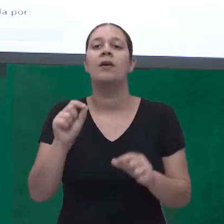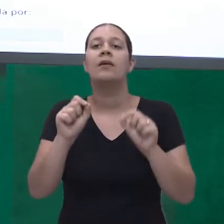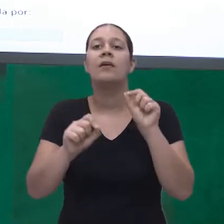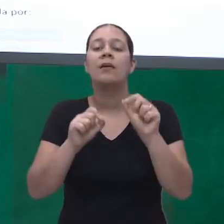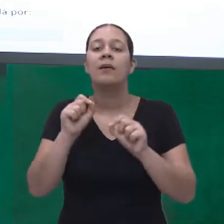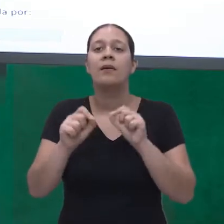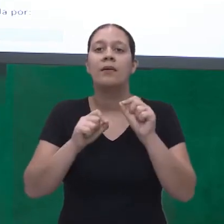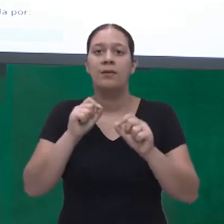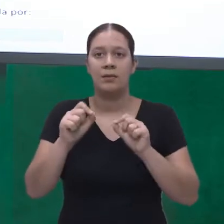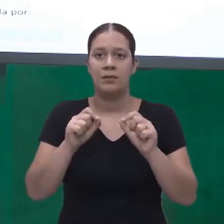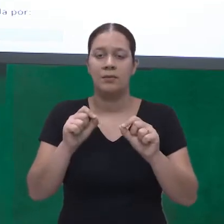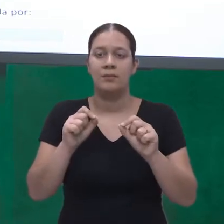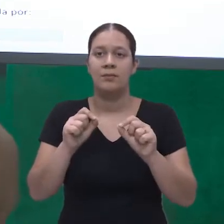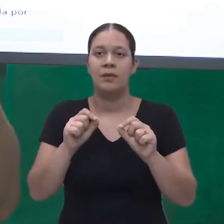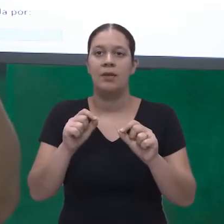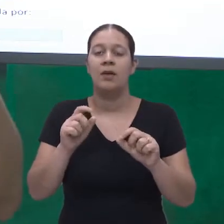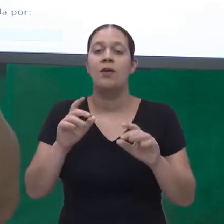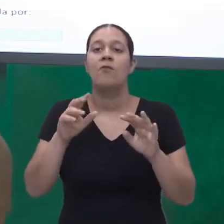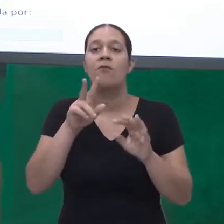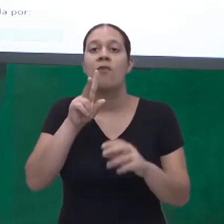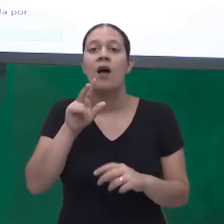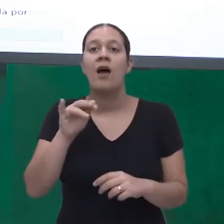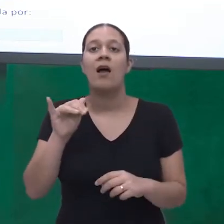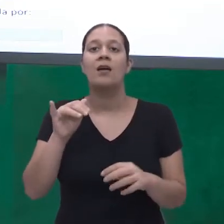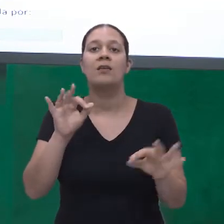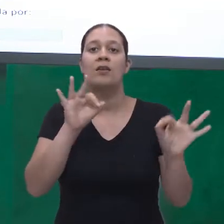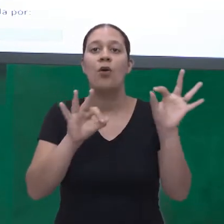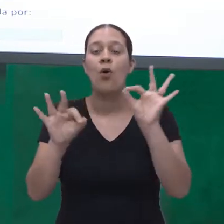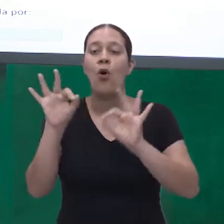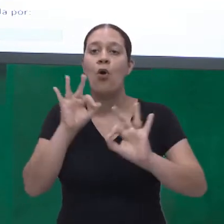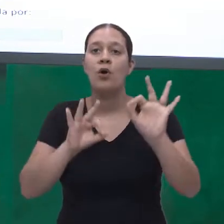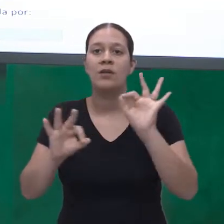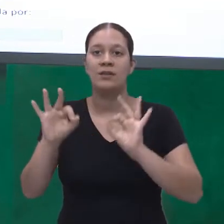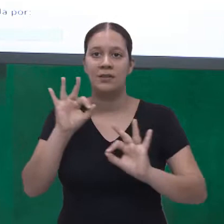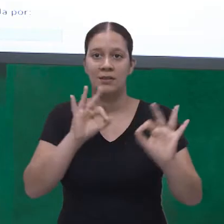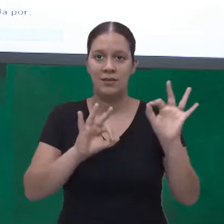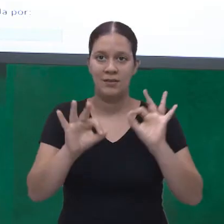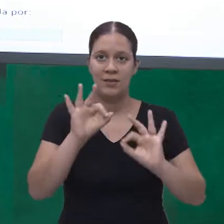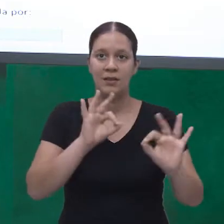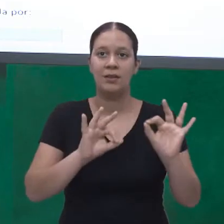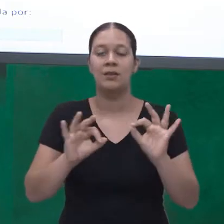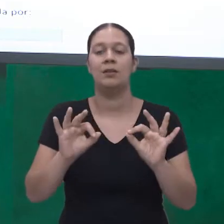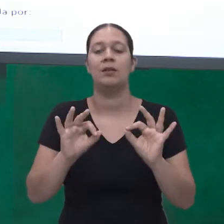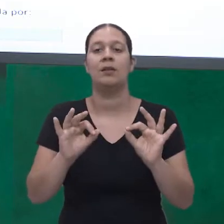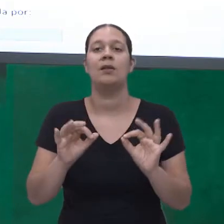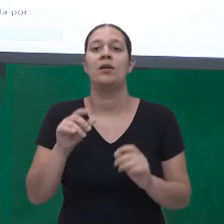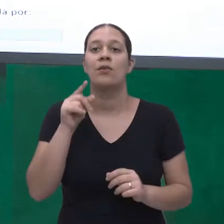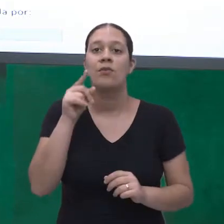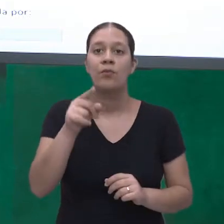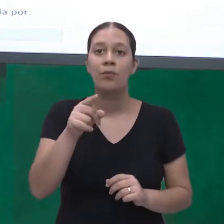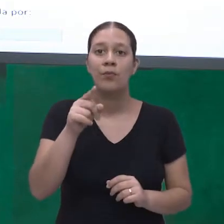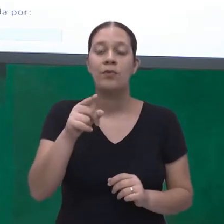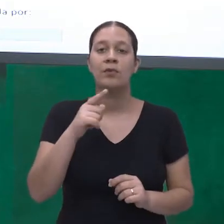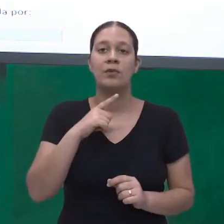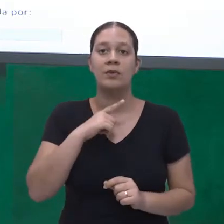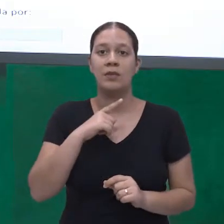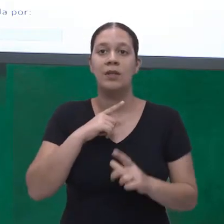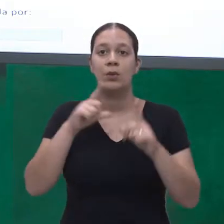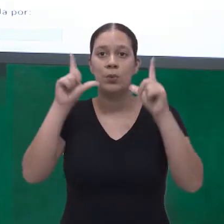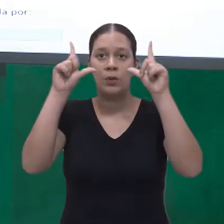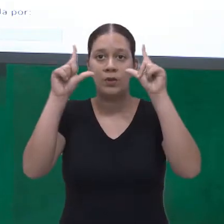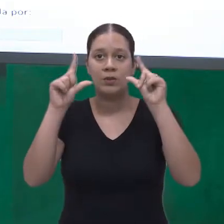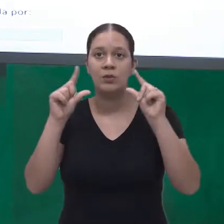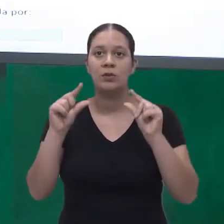gravidade. A gravidade vai organizar. Organizando, você tem uma